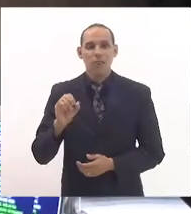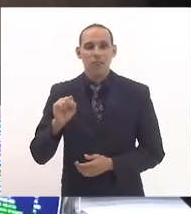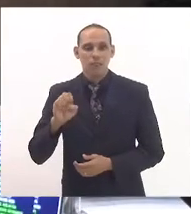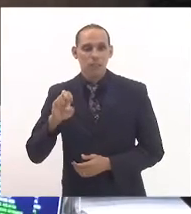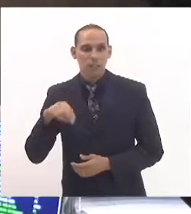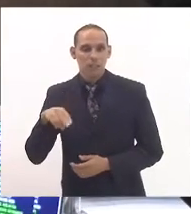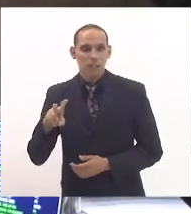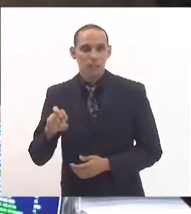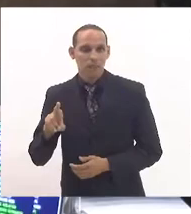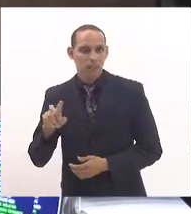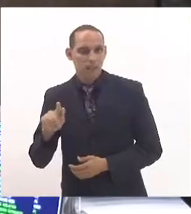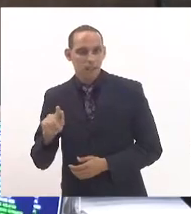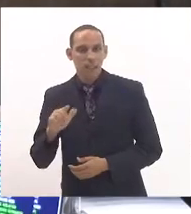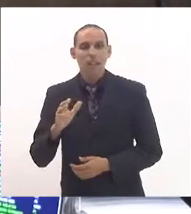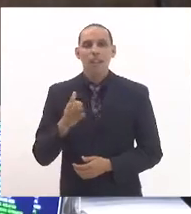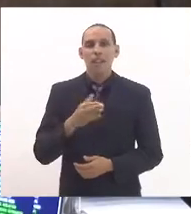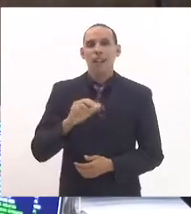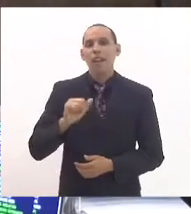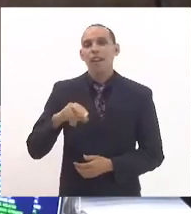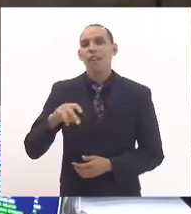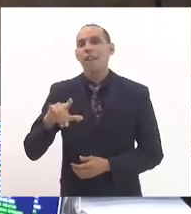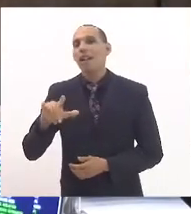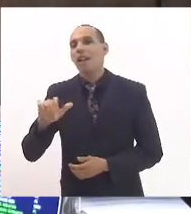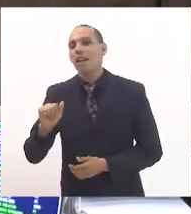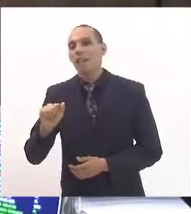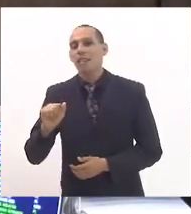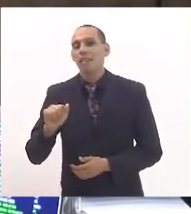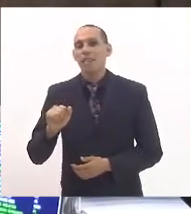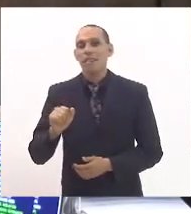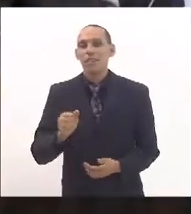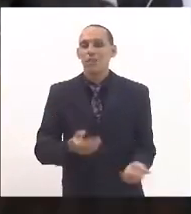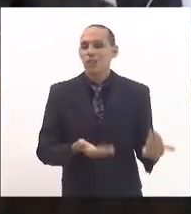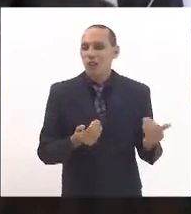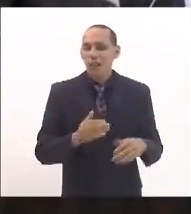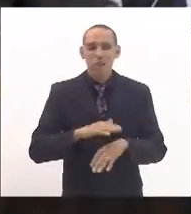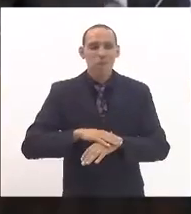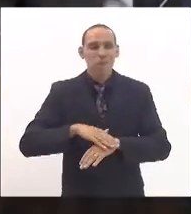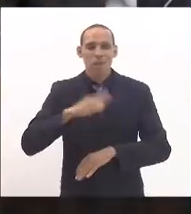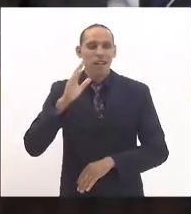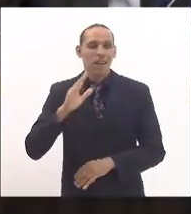Reis, deputado Canela, deputado mais jovem.